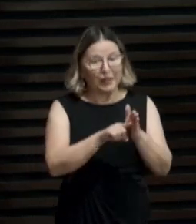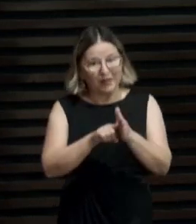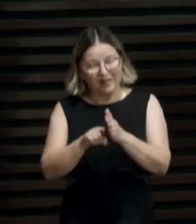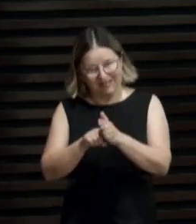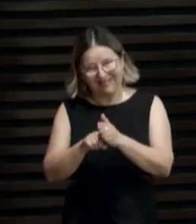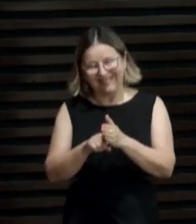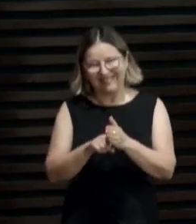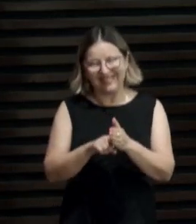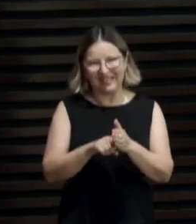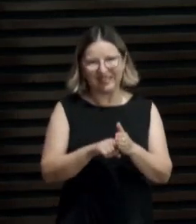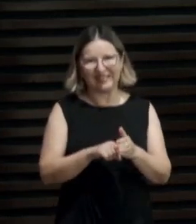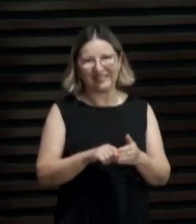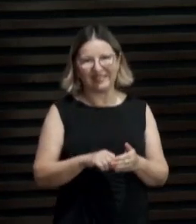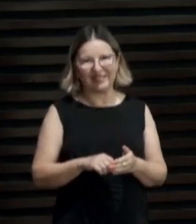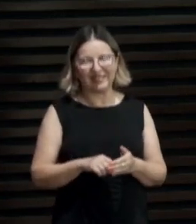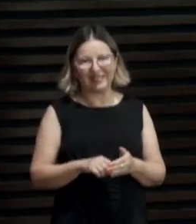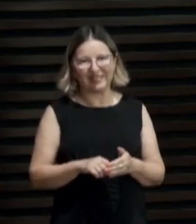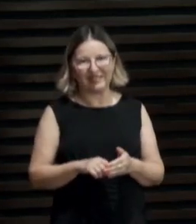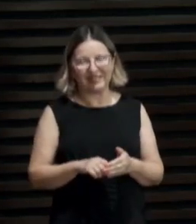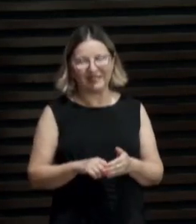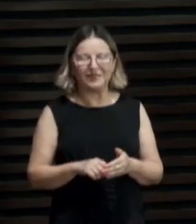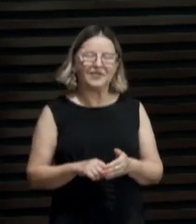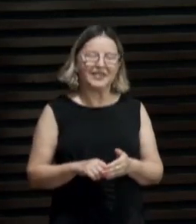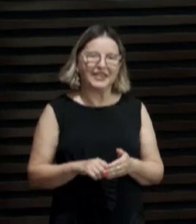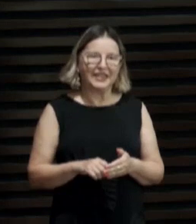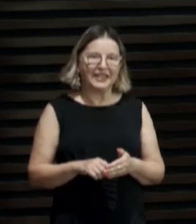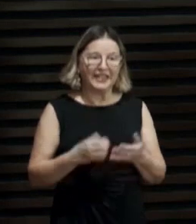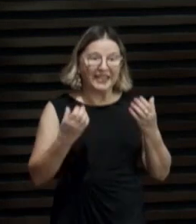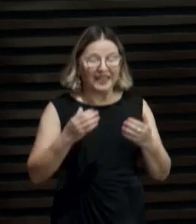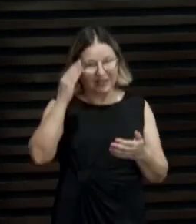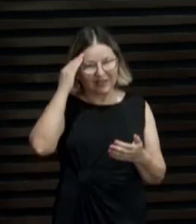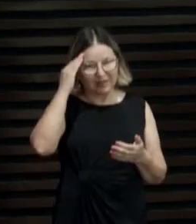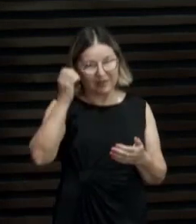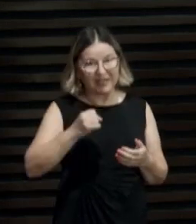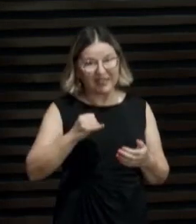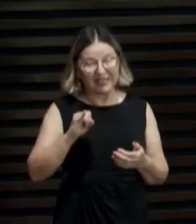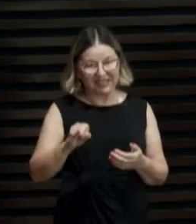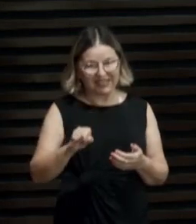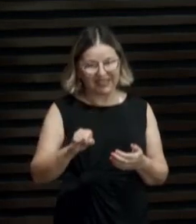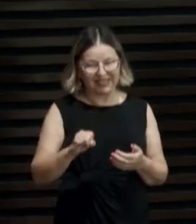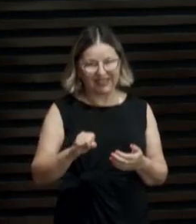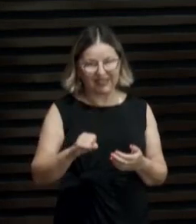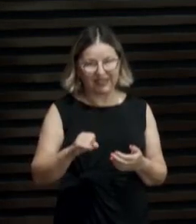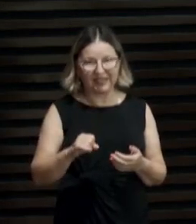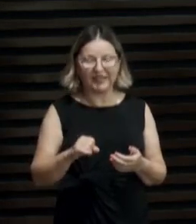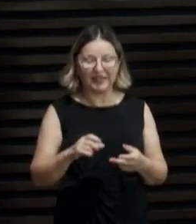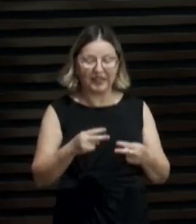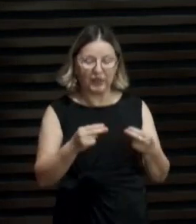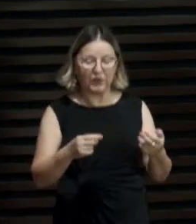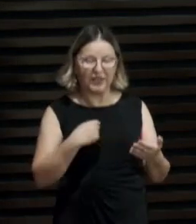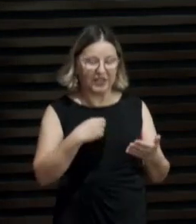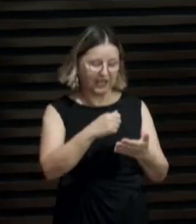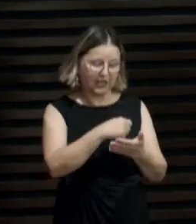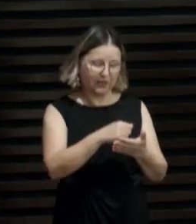questionem se a metodologia do que eu estou usando para promover a saúde, de fato promove a saúde. Mas eu não